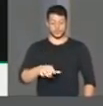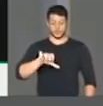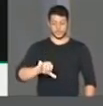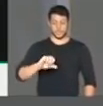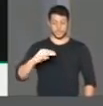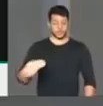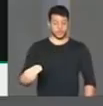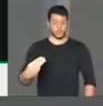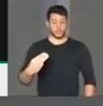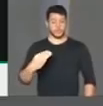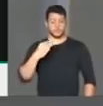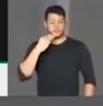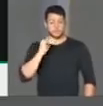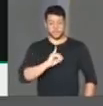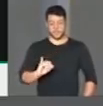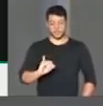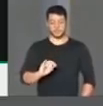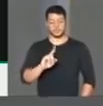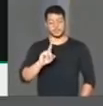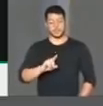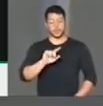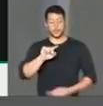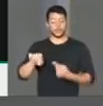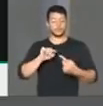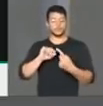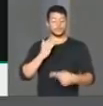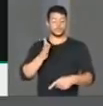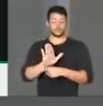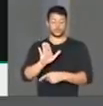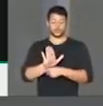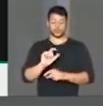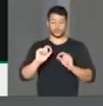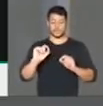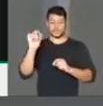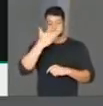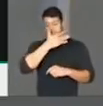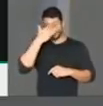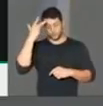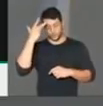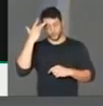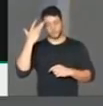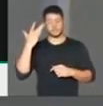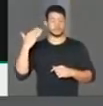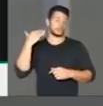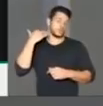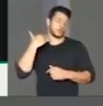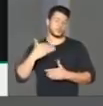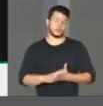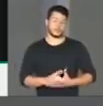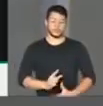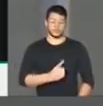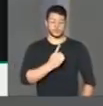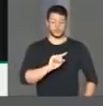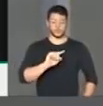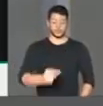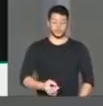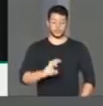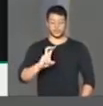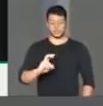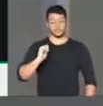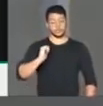estão sendo torrados para agradar os banqueiros aí do Paulo Guedes. 1,5 milhão a menos de bolsistas